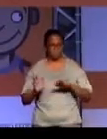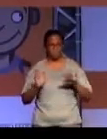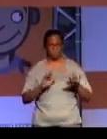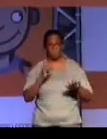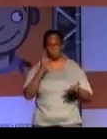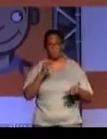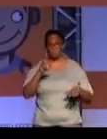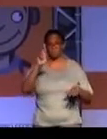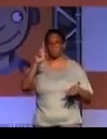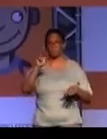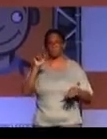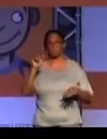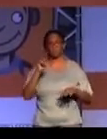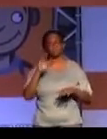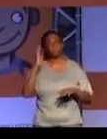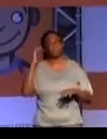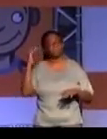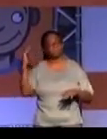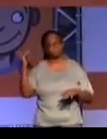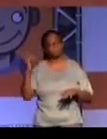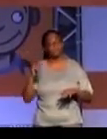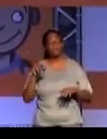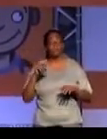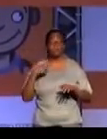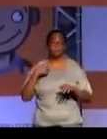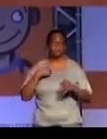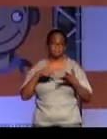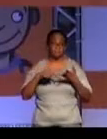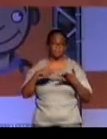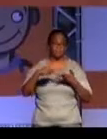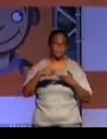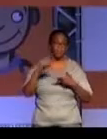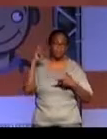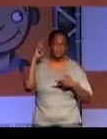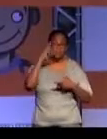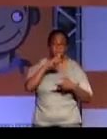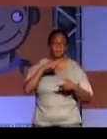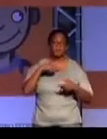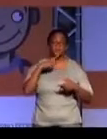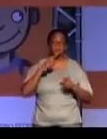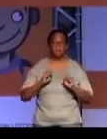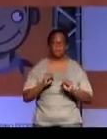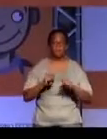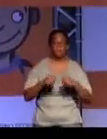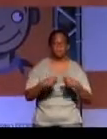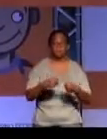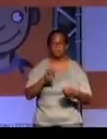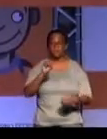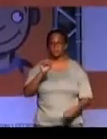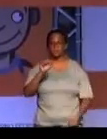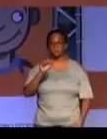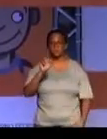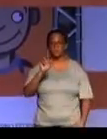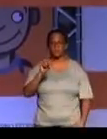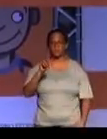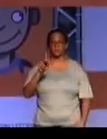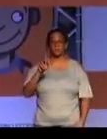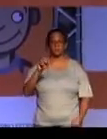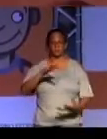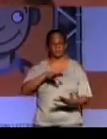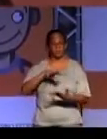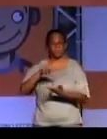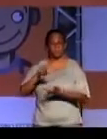grandes virologistas do mundo, aponta algumas dificuldades para o controle do sarampo no mundo. Ele diz